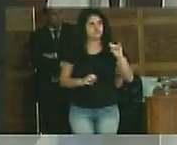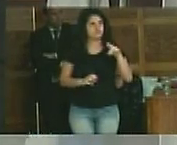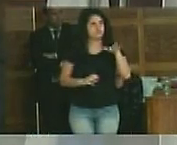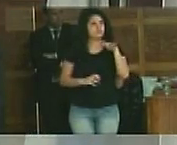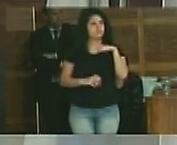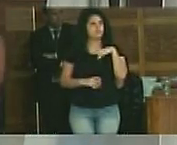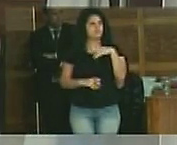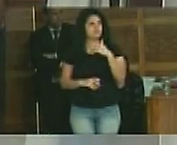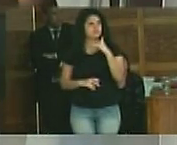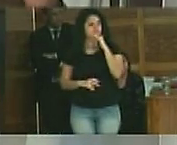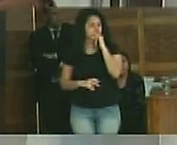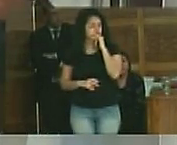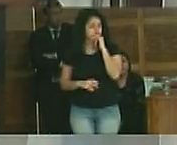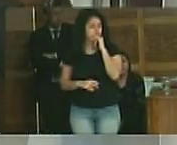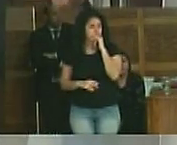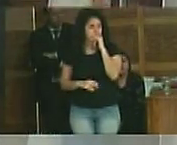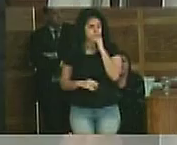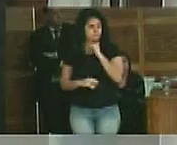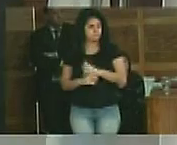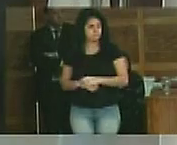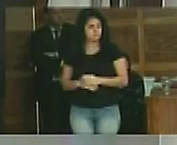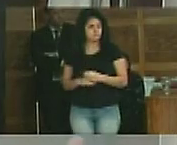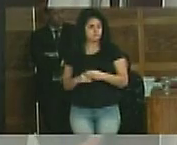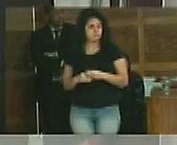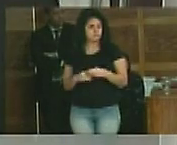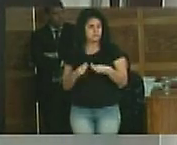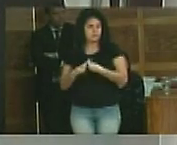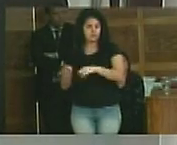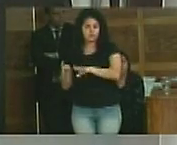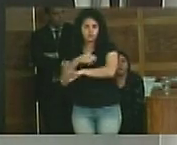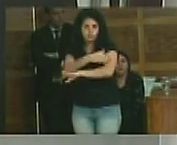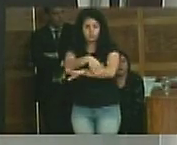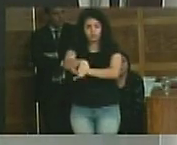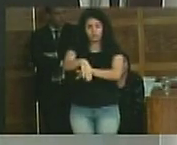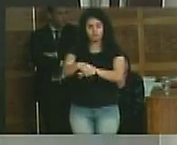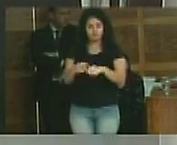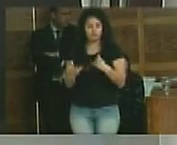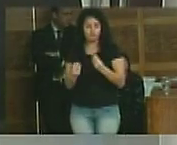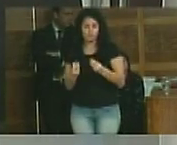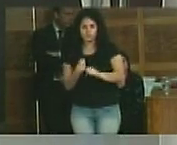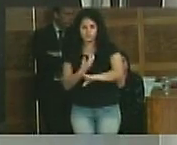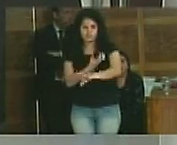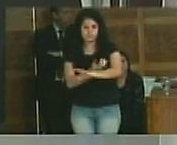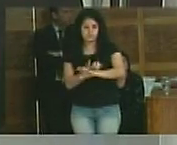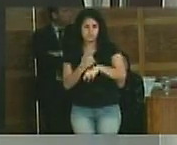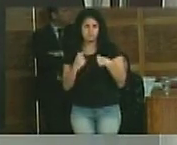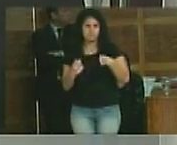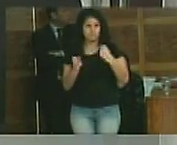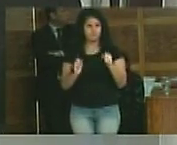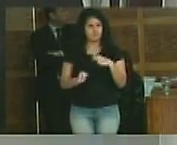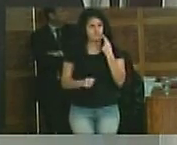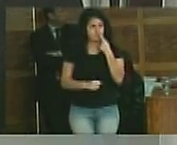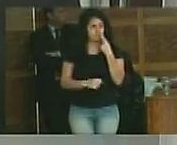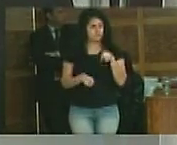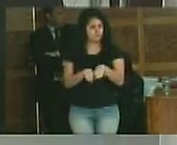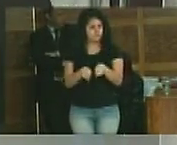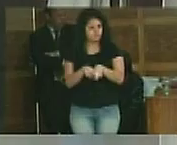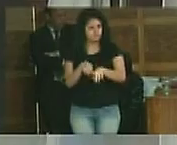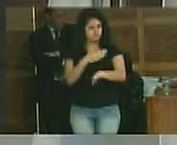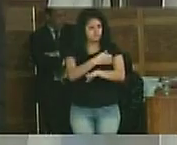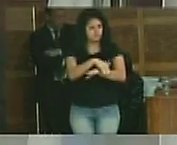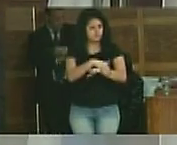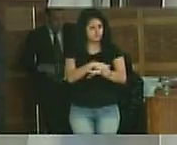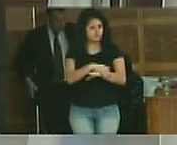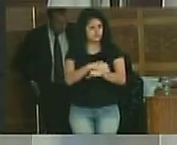infelizmente, o canteiro lateral com o mato invadindo. E posso dizer também que a estrada está sendo invadida